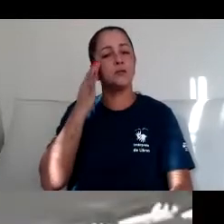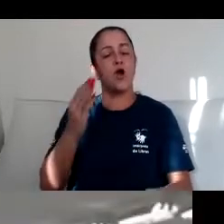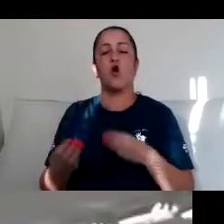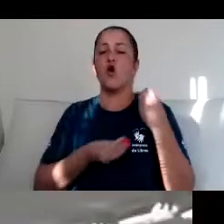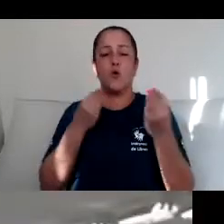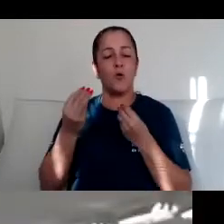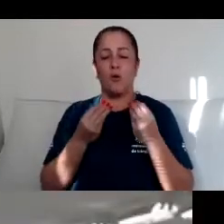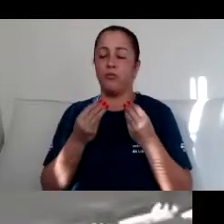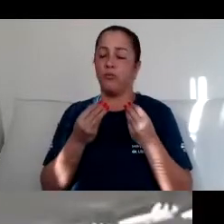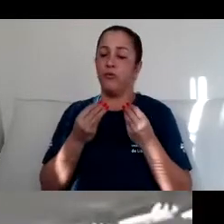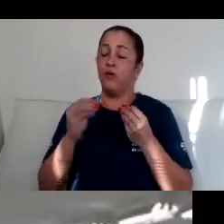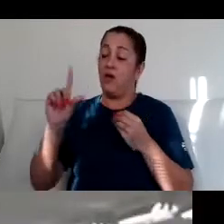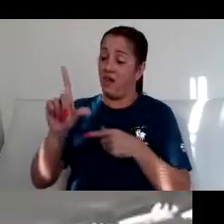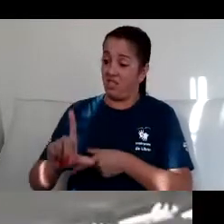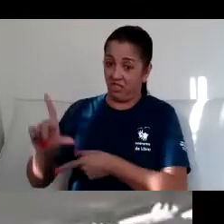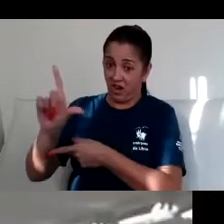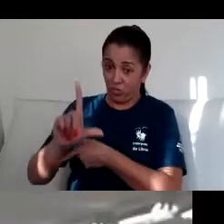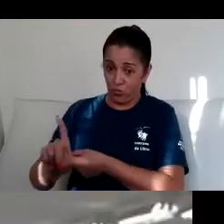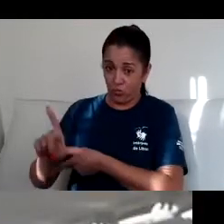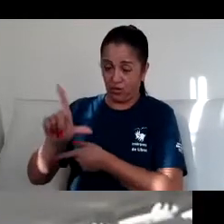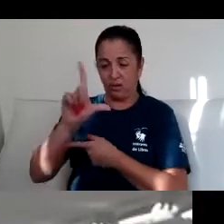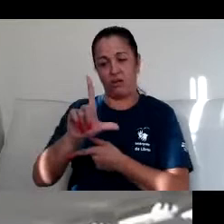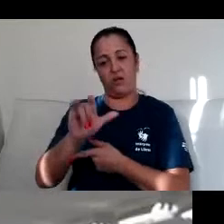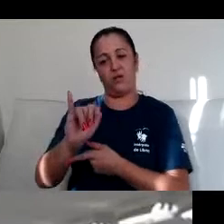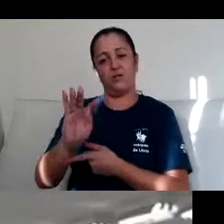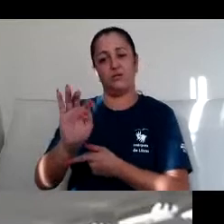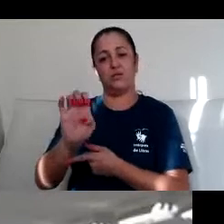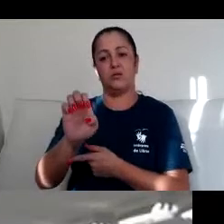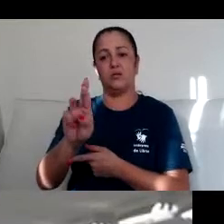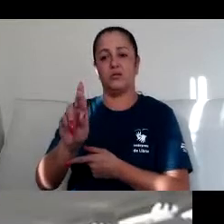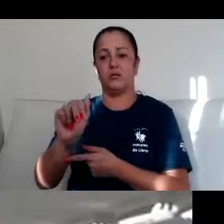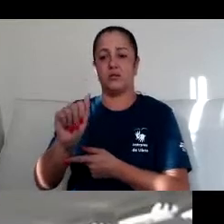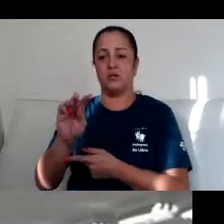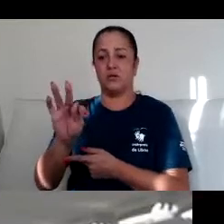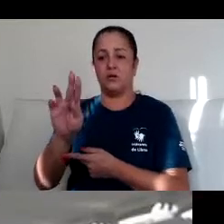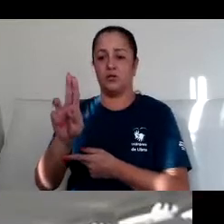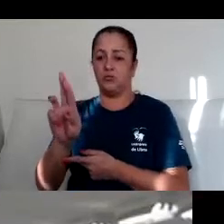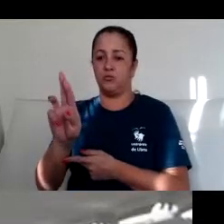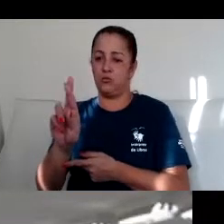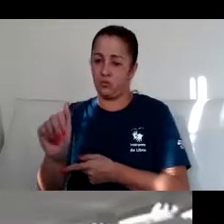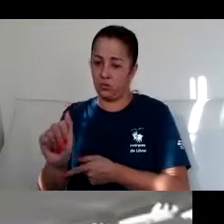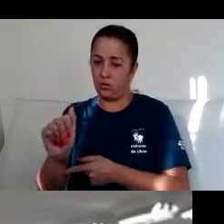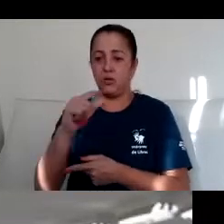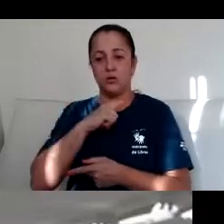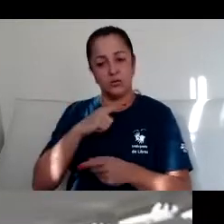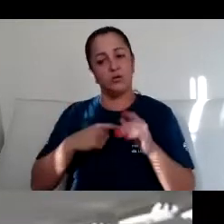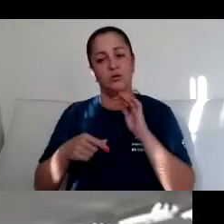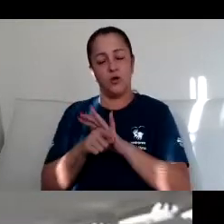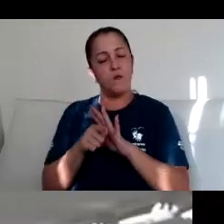arte poderiam contribuir para a efetivação dos direitos numa comunidade com forte